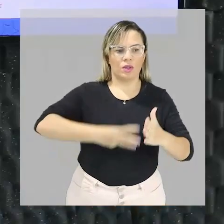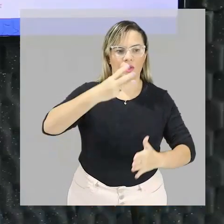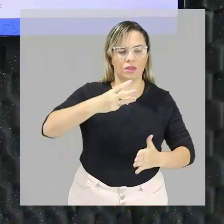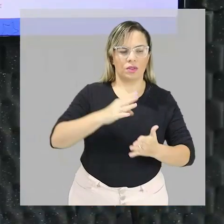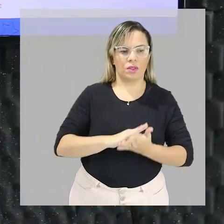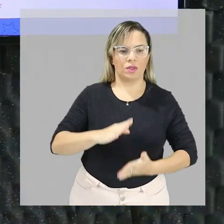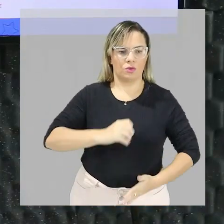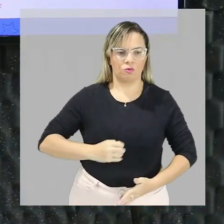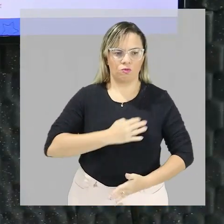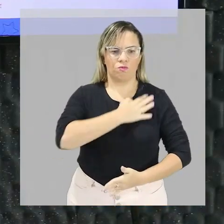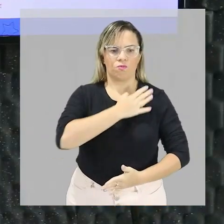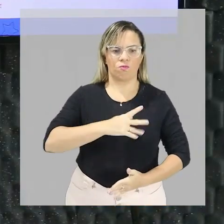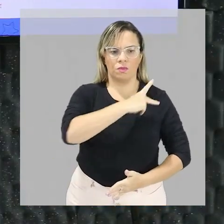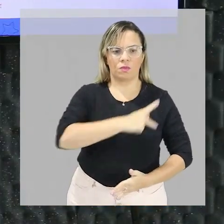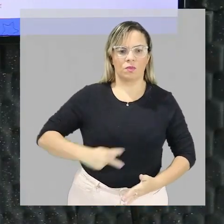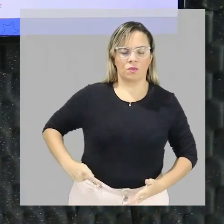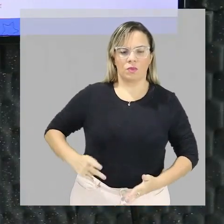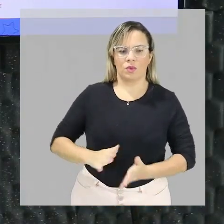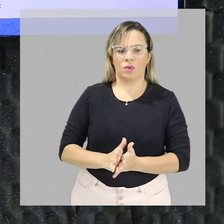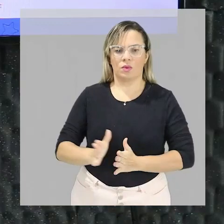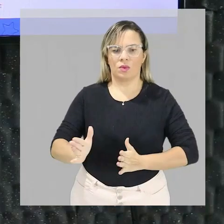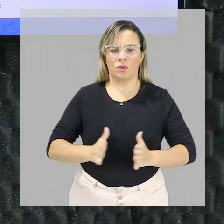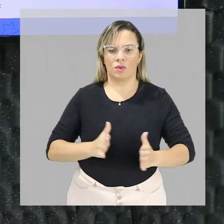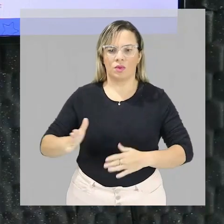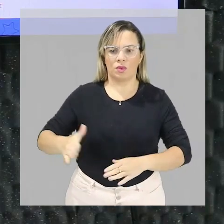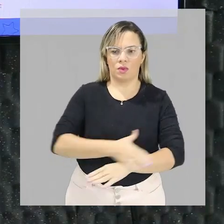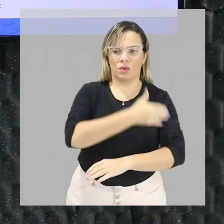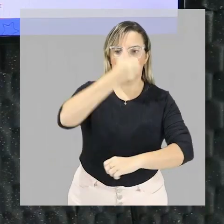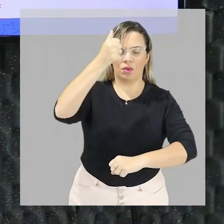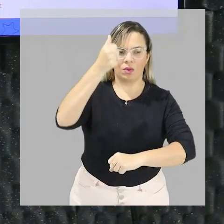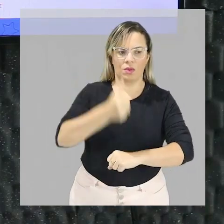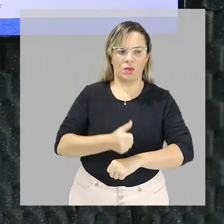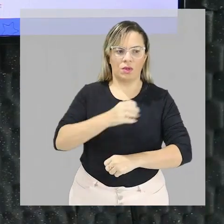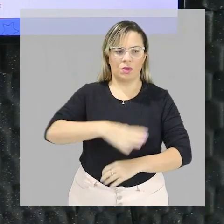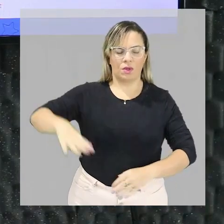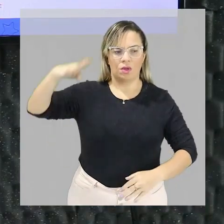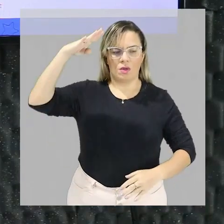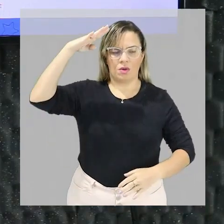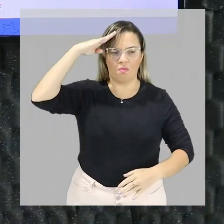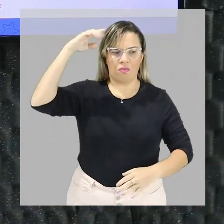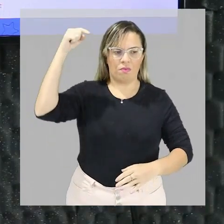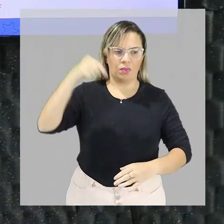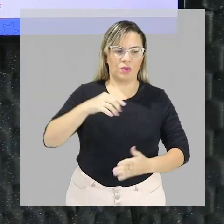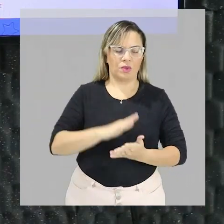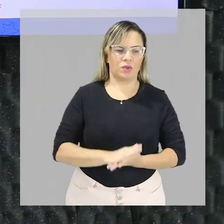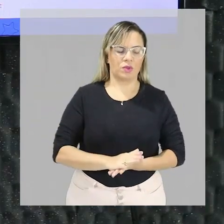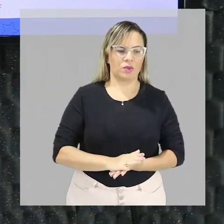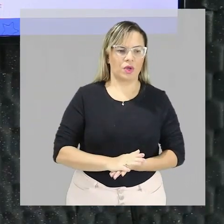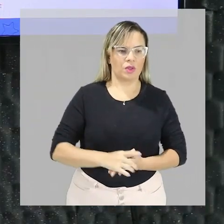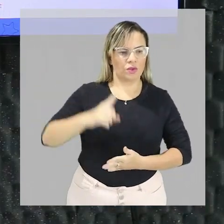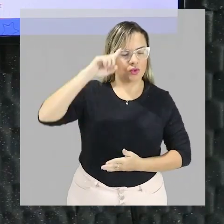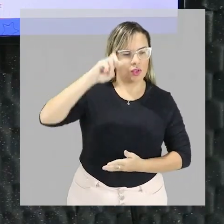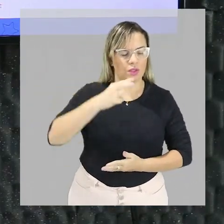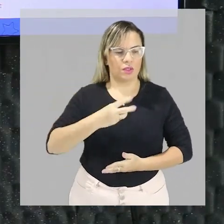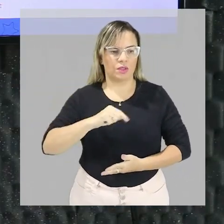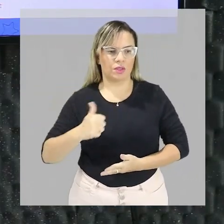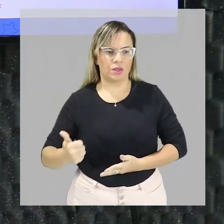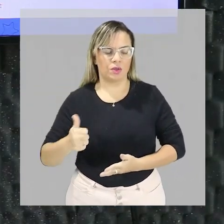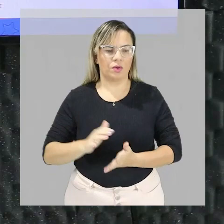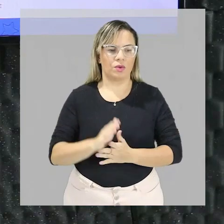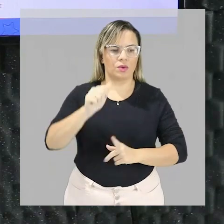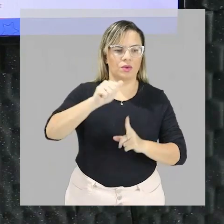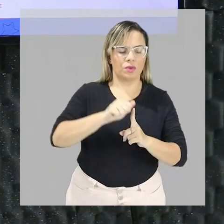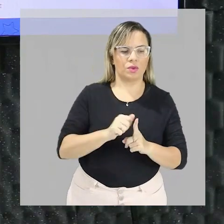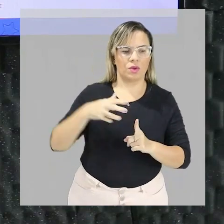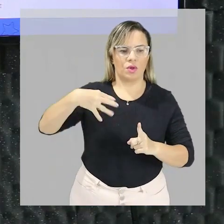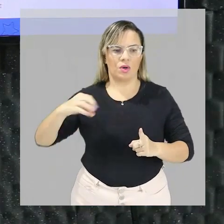militar, que chegou ao poder por um golpe militar em 31 de março de 64, foi profundamente marcado